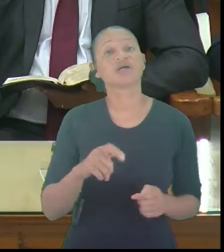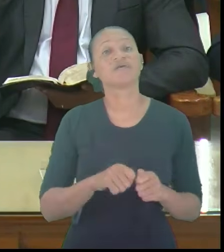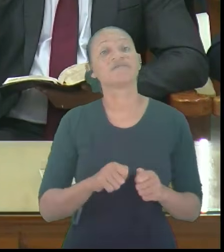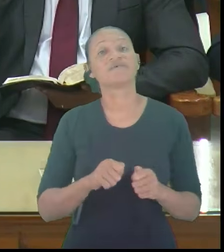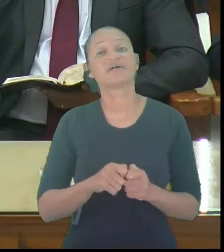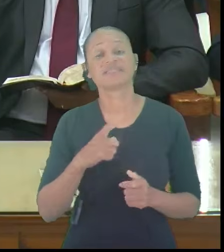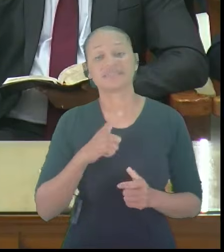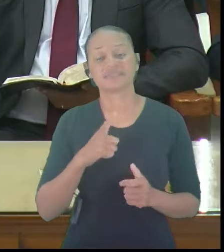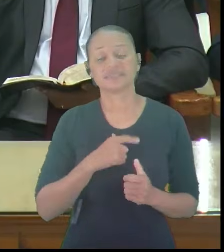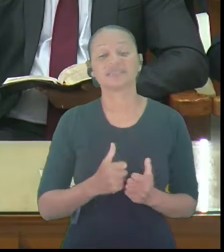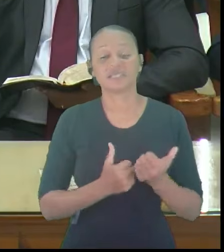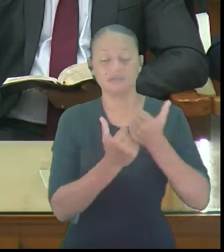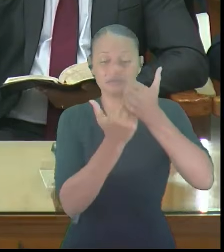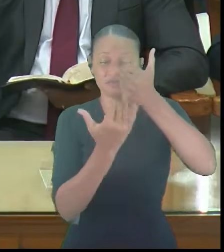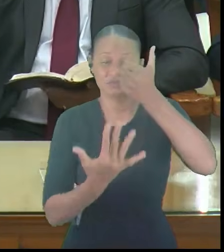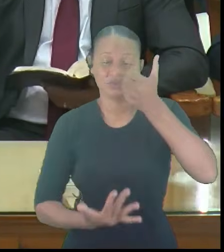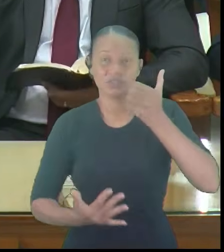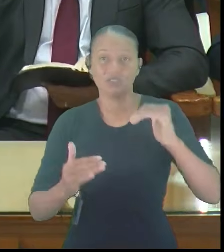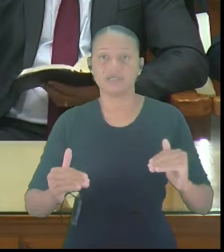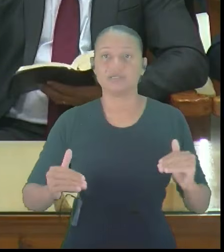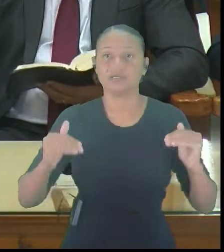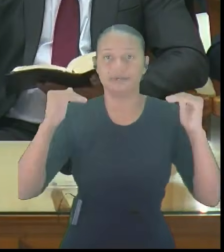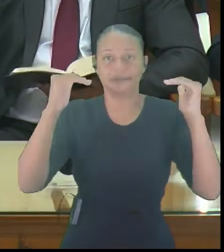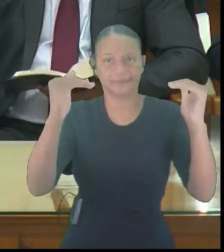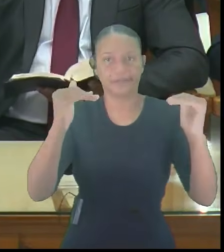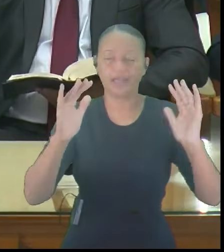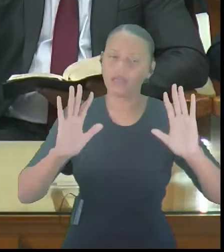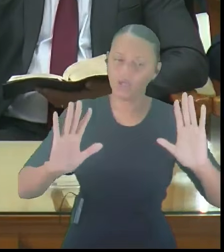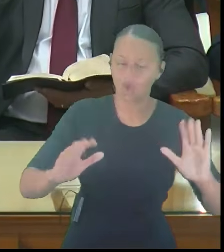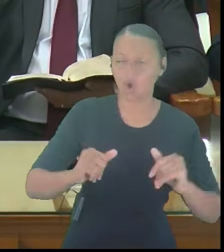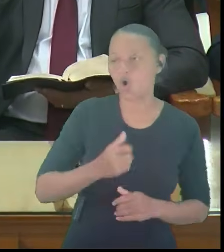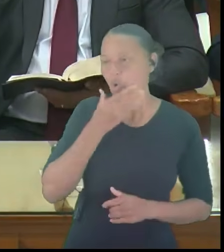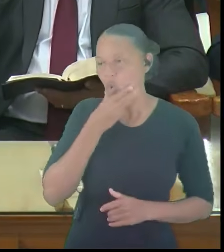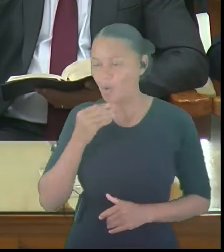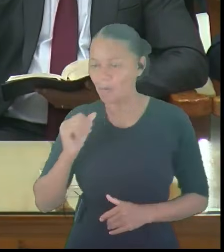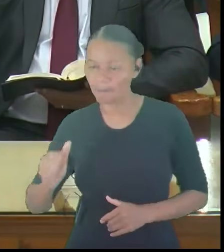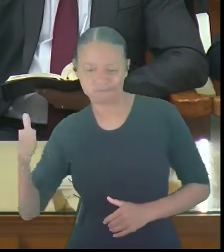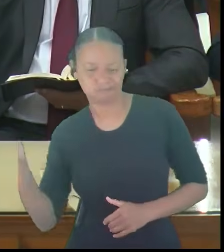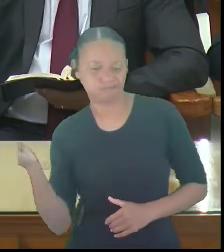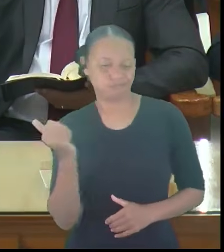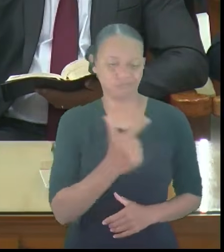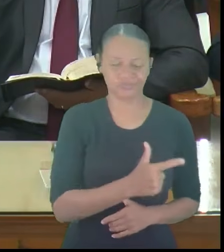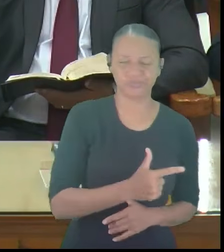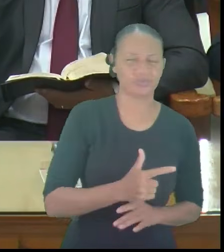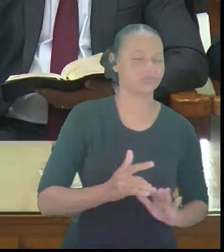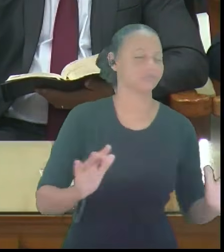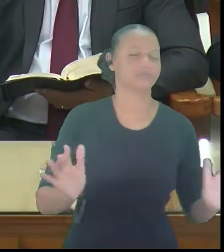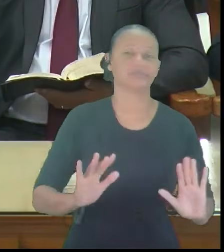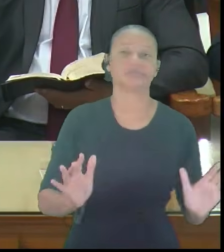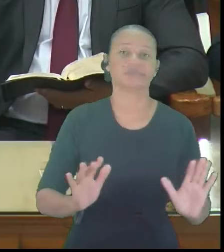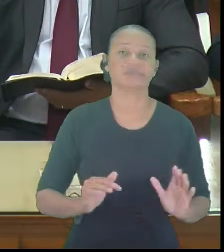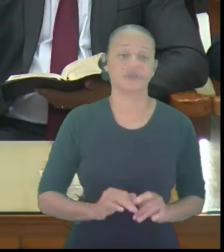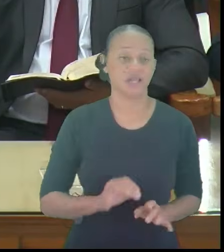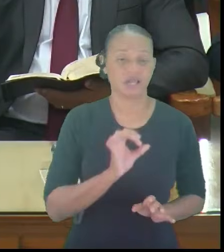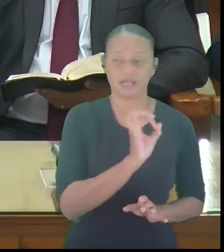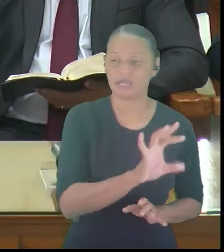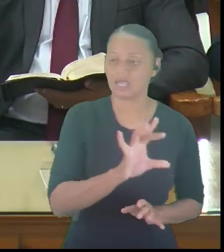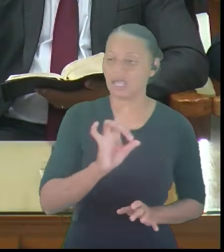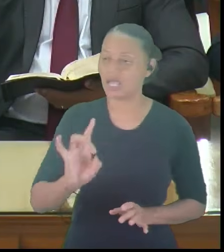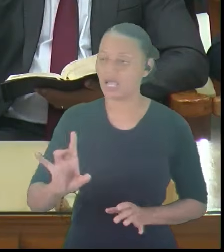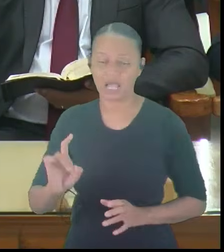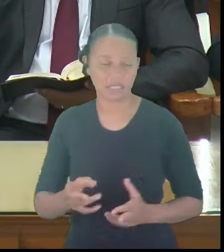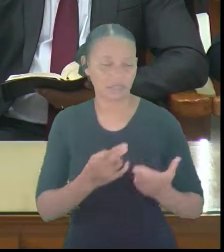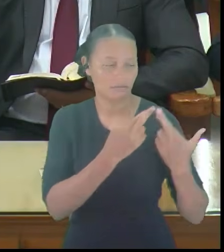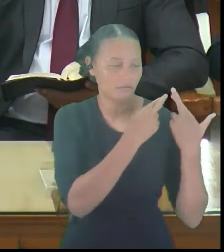tem uma hierarquia. Não é que o homem é mais importante do que a mulher. É que a cada um Deus deu